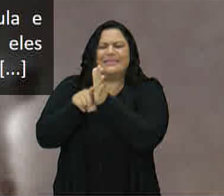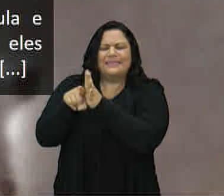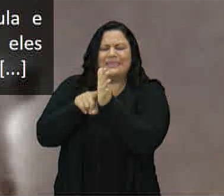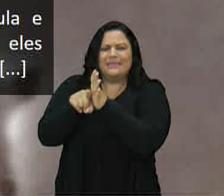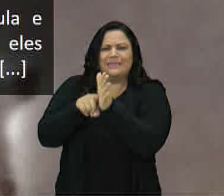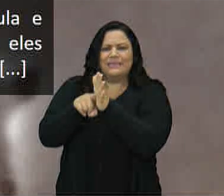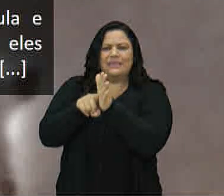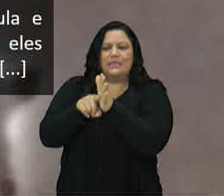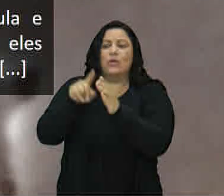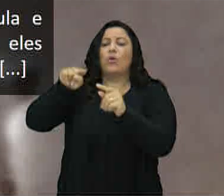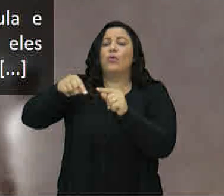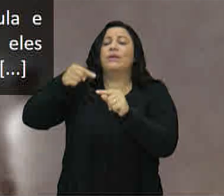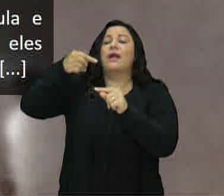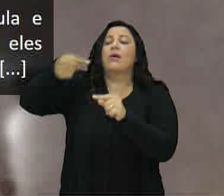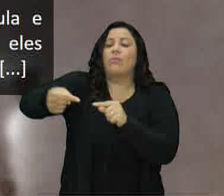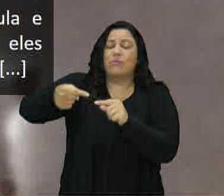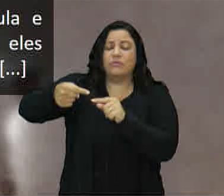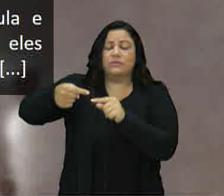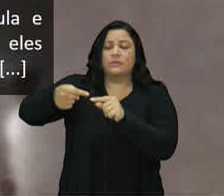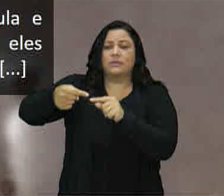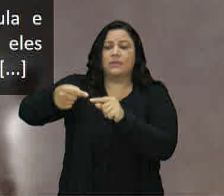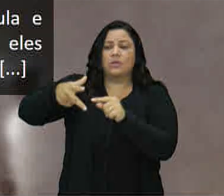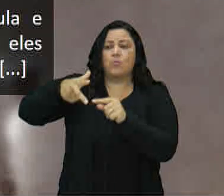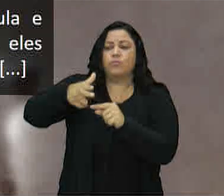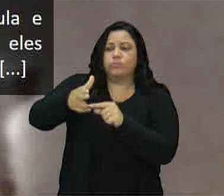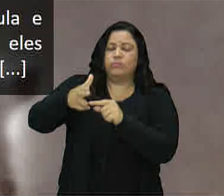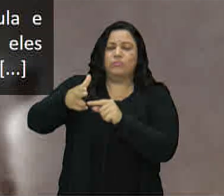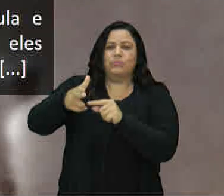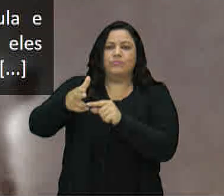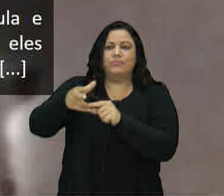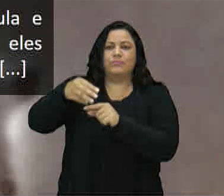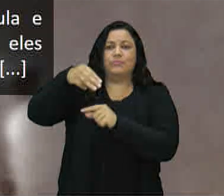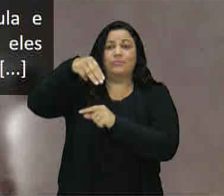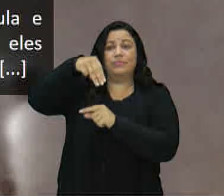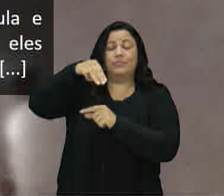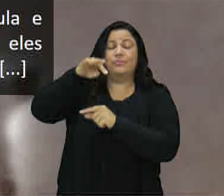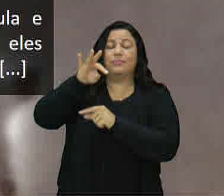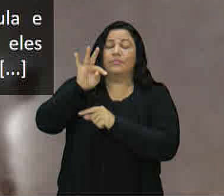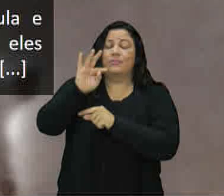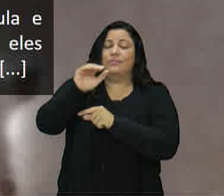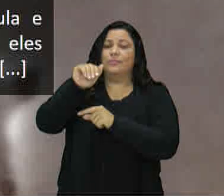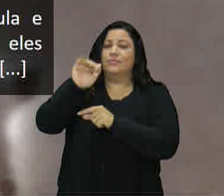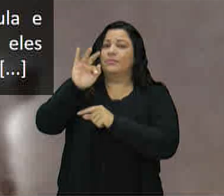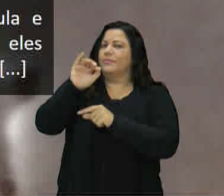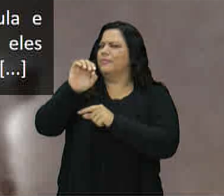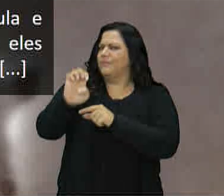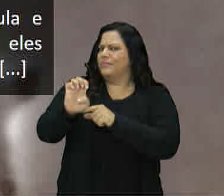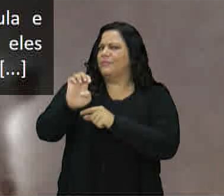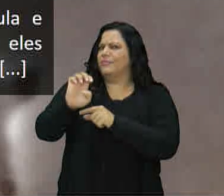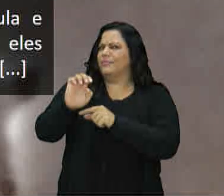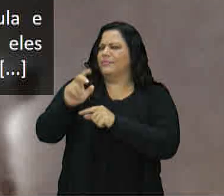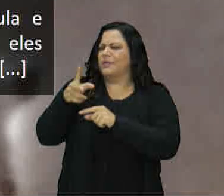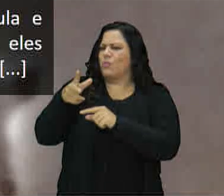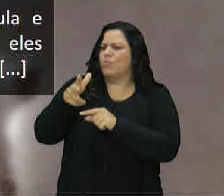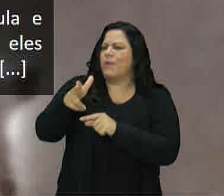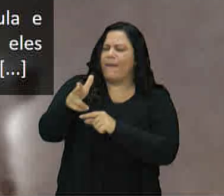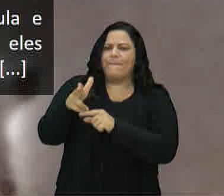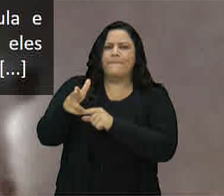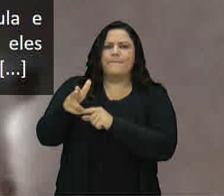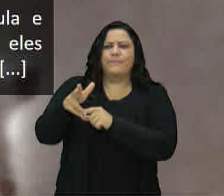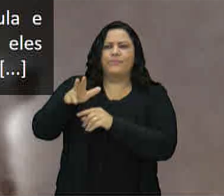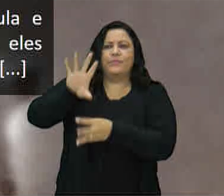seguinte. Opa, qual que é a próxima fase? Metáfase e anáfase. Bloquearam. Que concluiria a